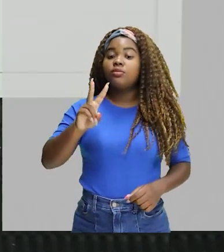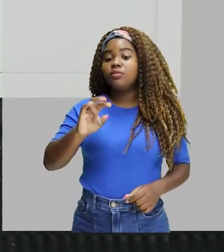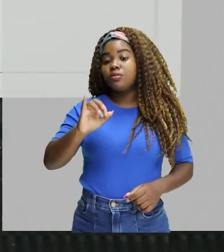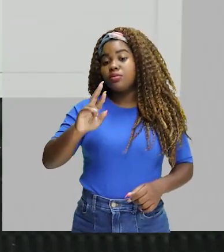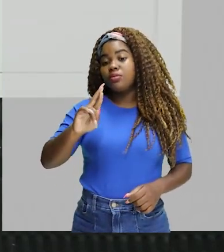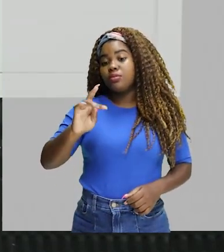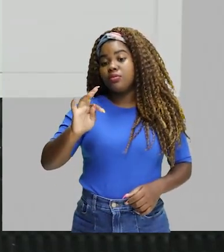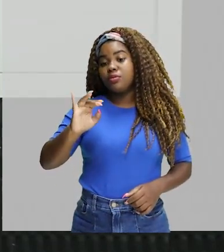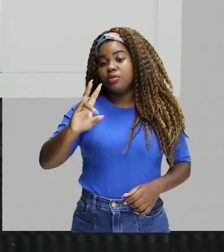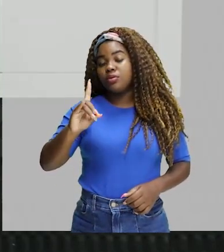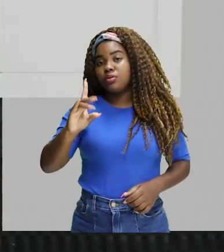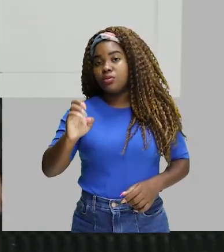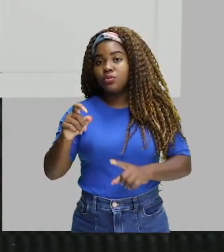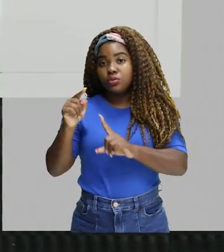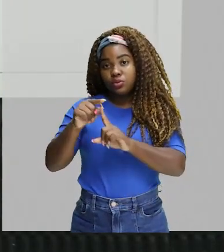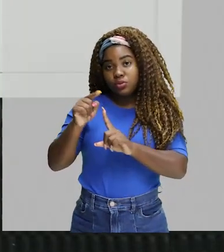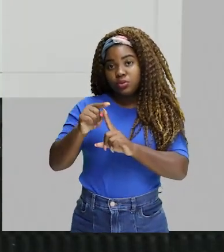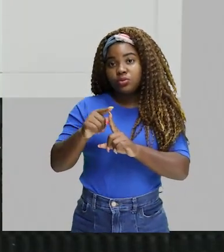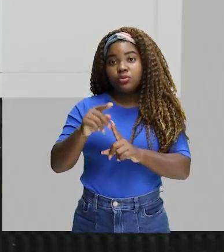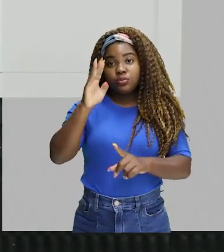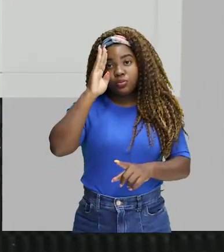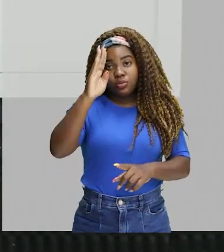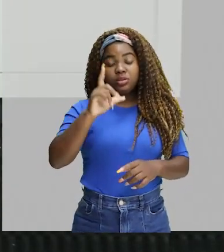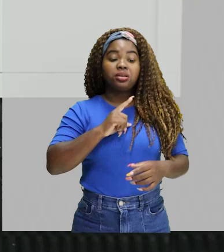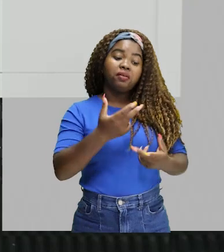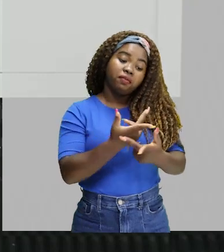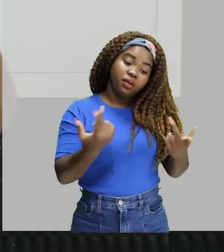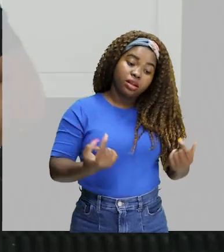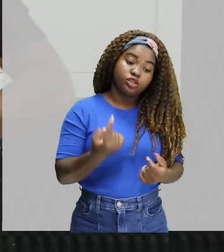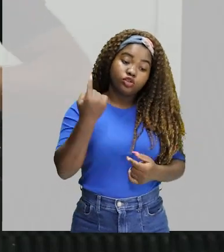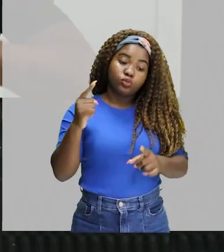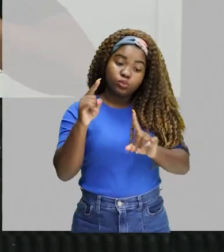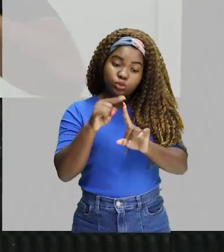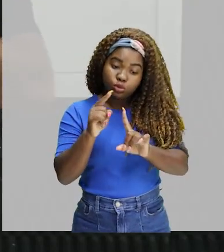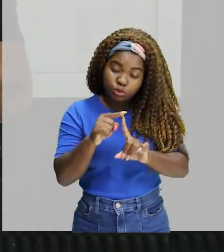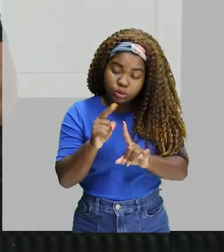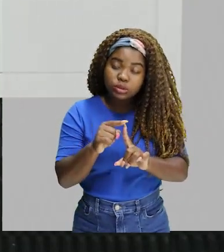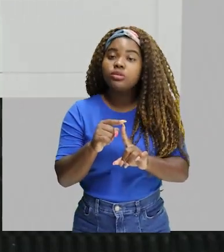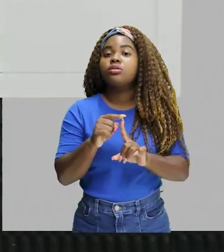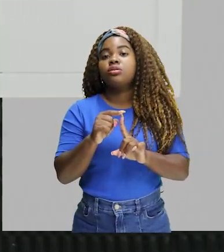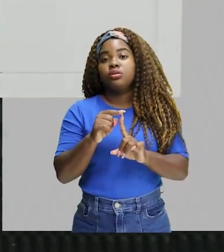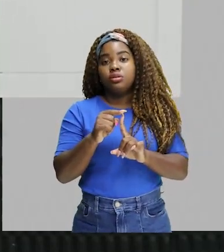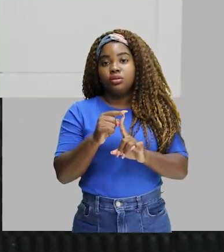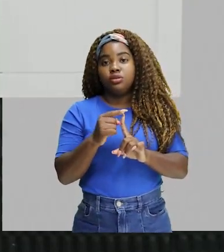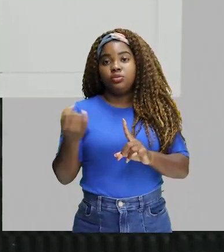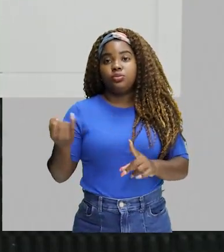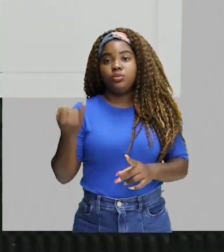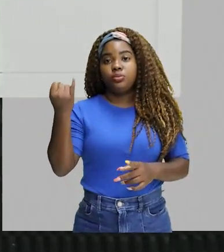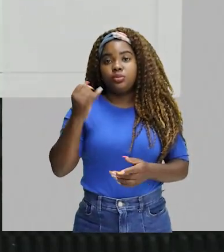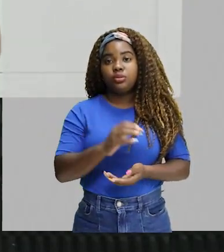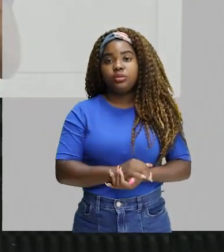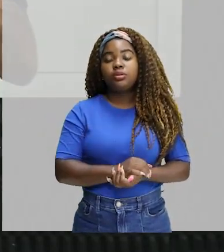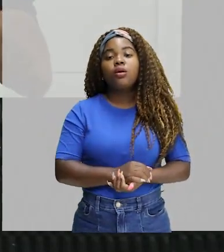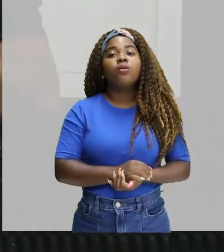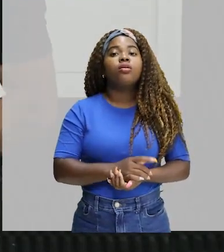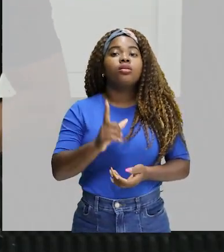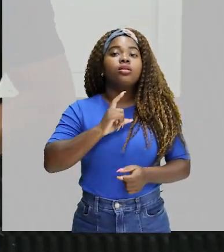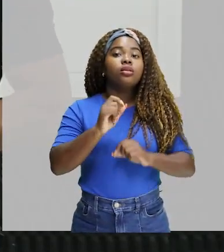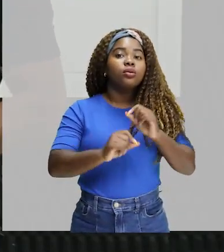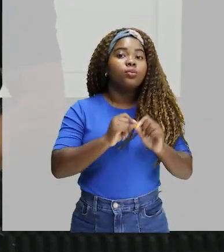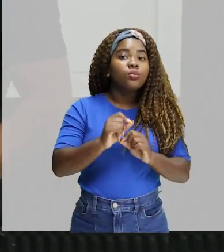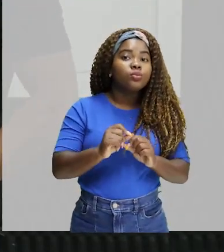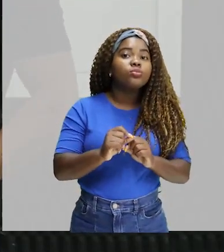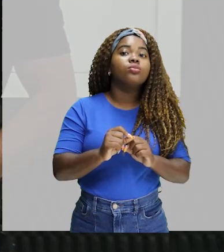fundamental, tá? Nós vamos destacar, existem várias virtudes, obviamente, mas dentre as virtudes, claro, o